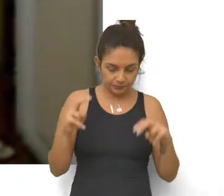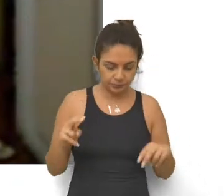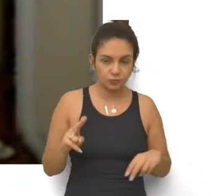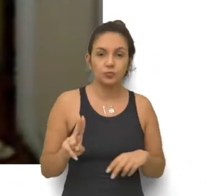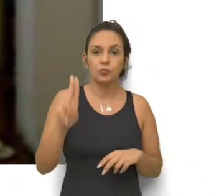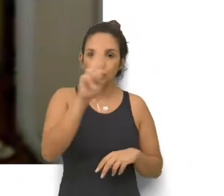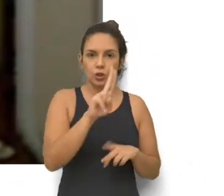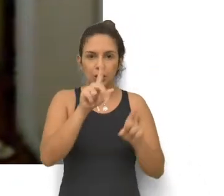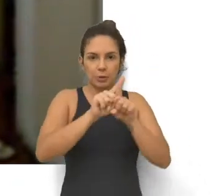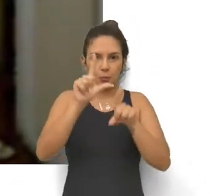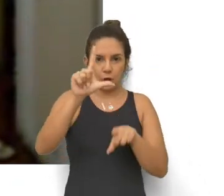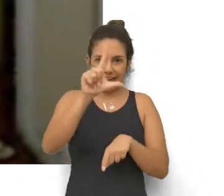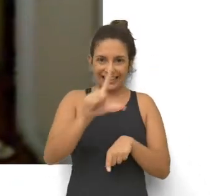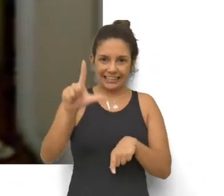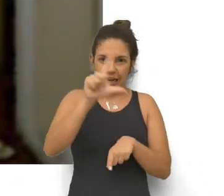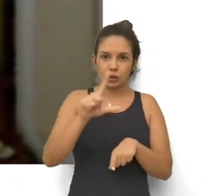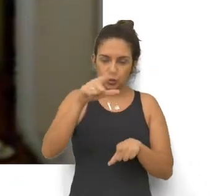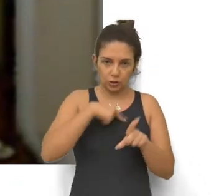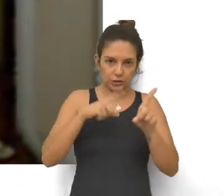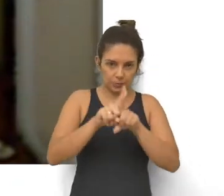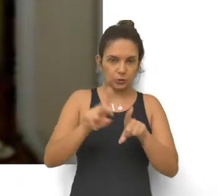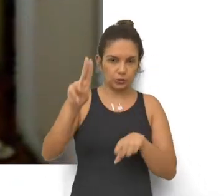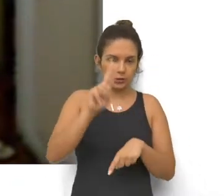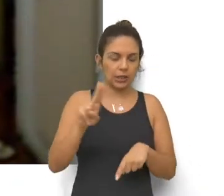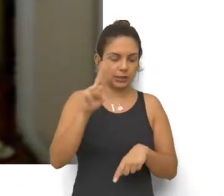de literatura também, né?